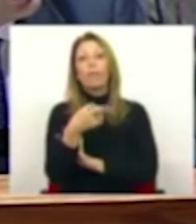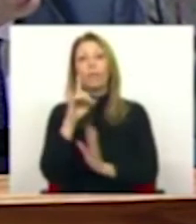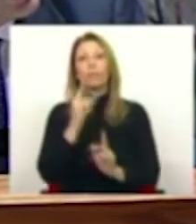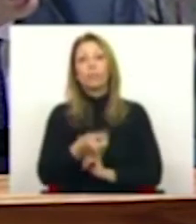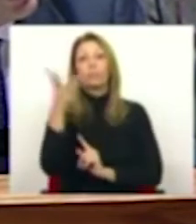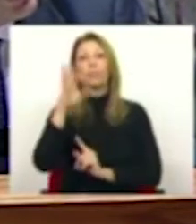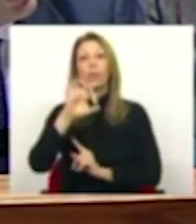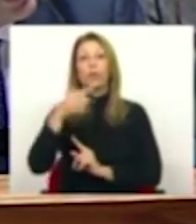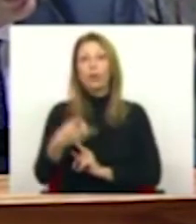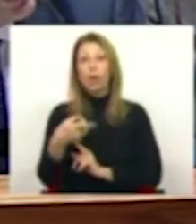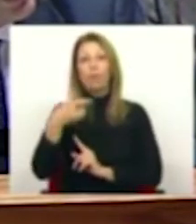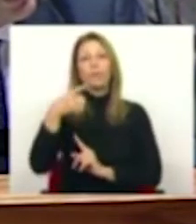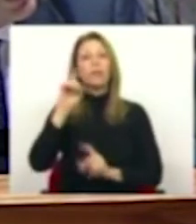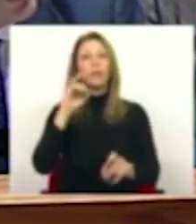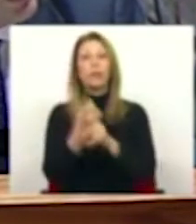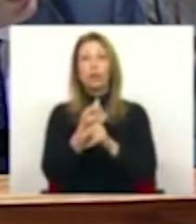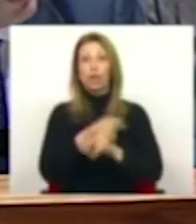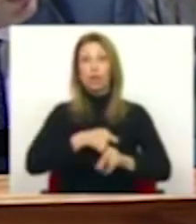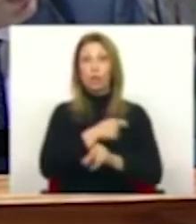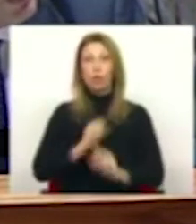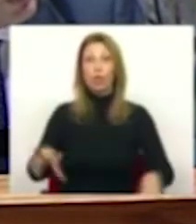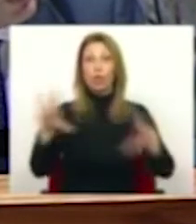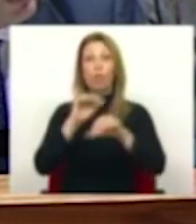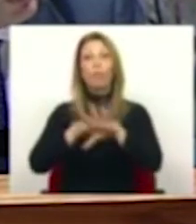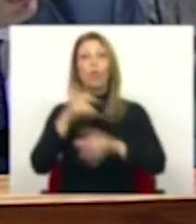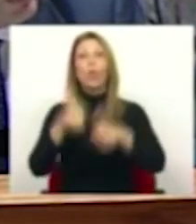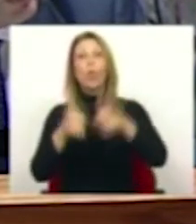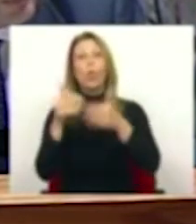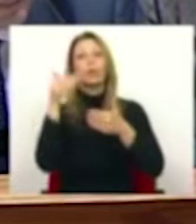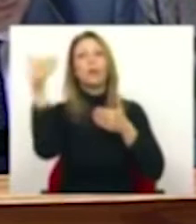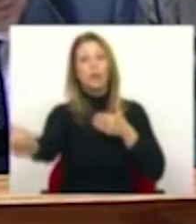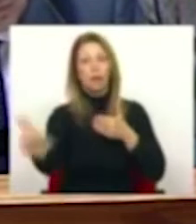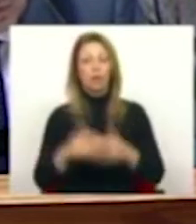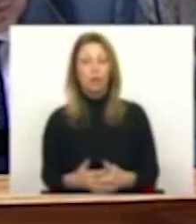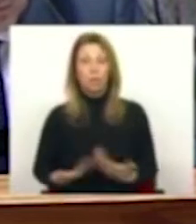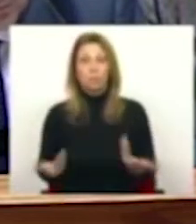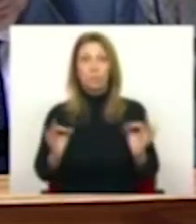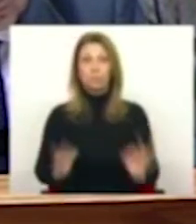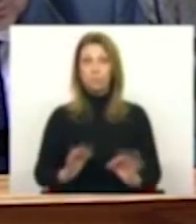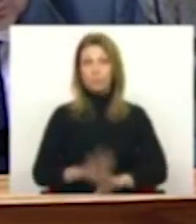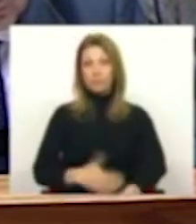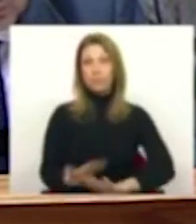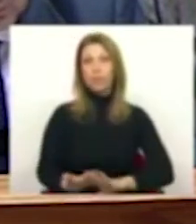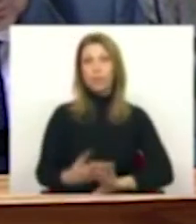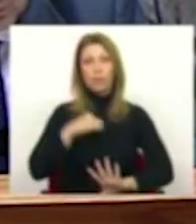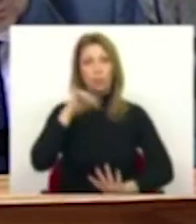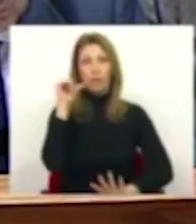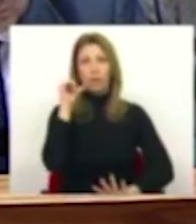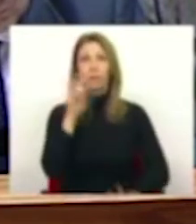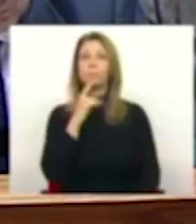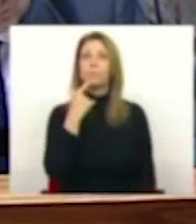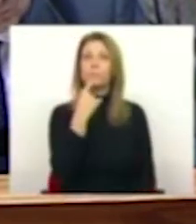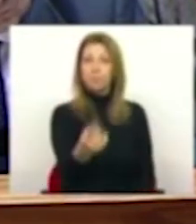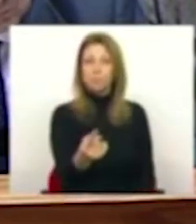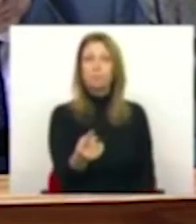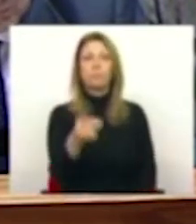80 novos inspectores provenientes do concurso externo. E é necessário reforçar, como sempre temos dito, a